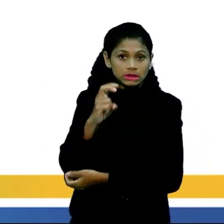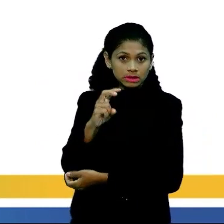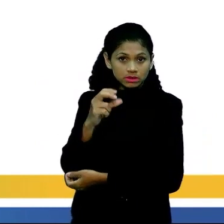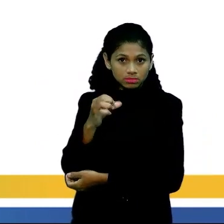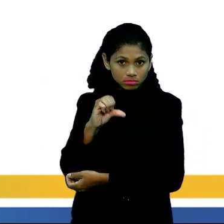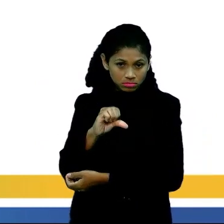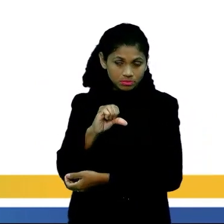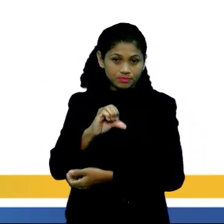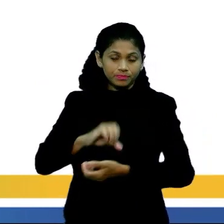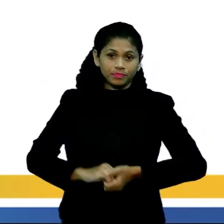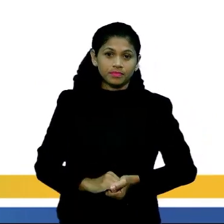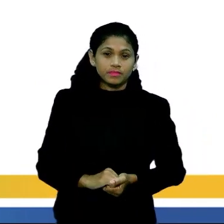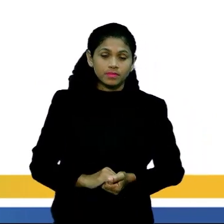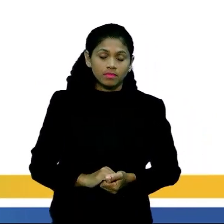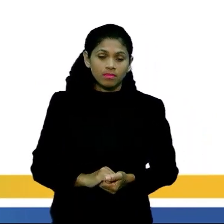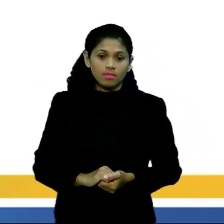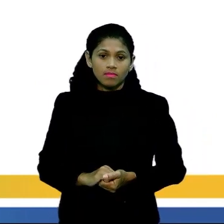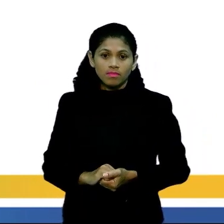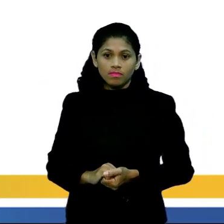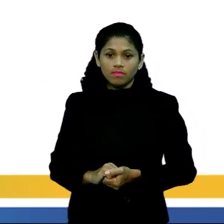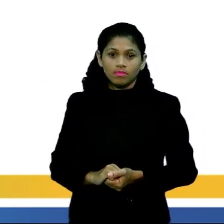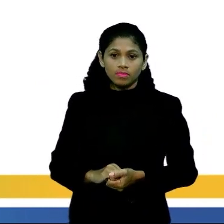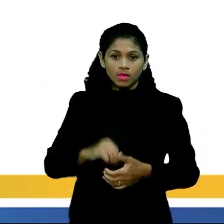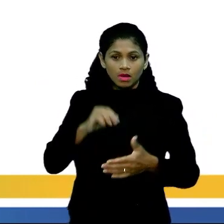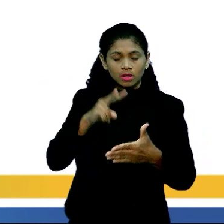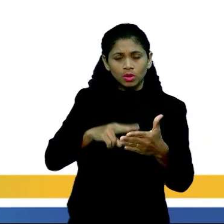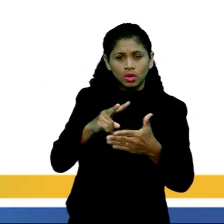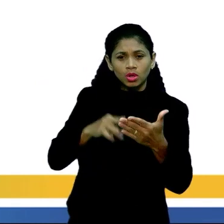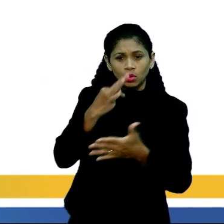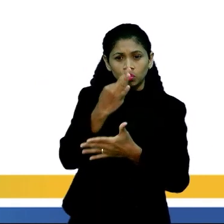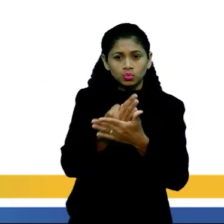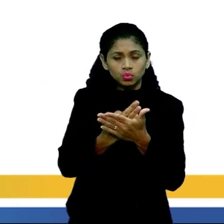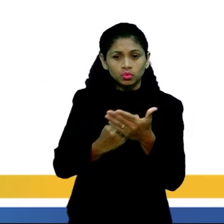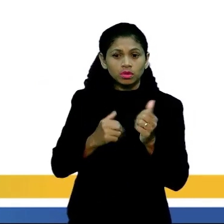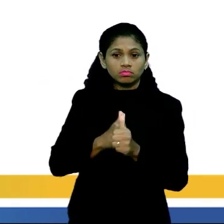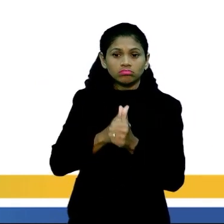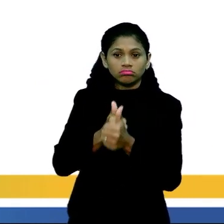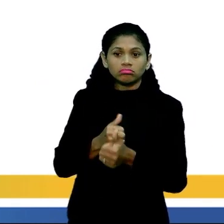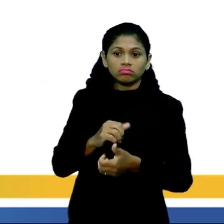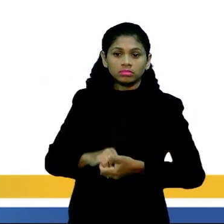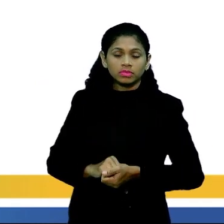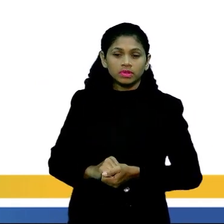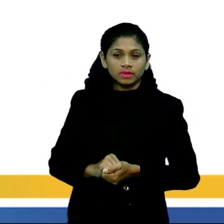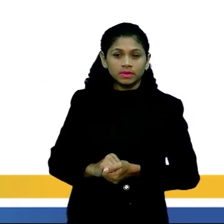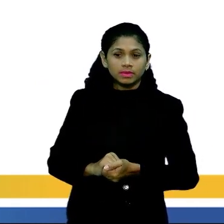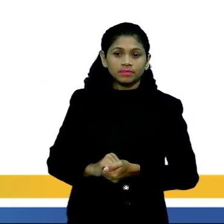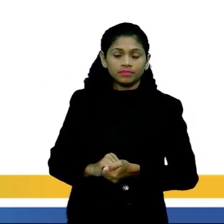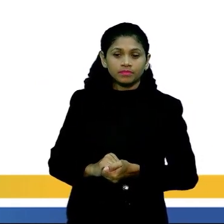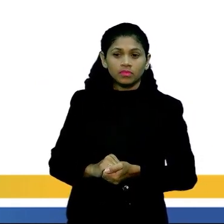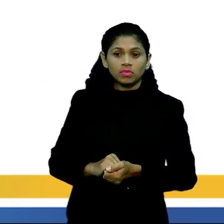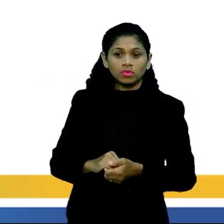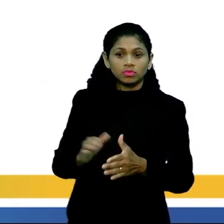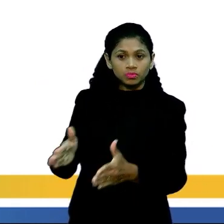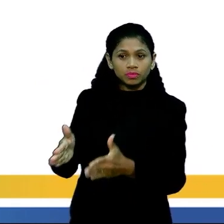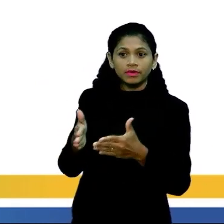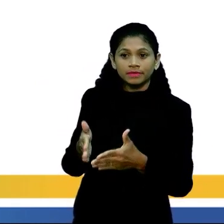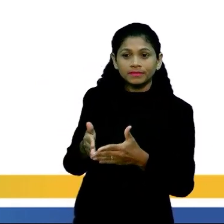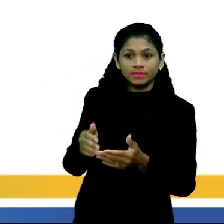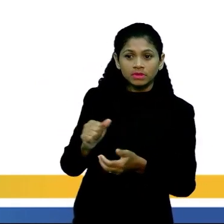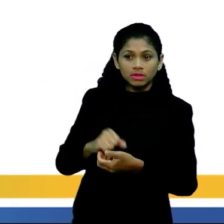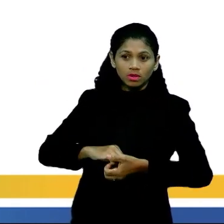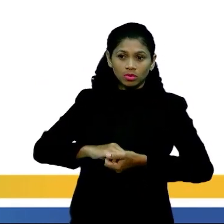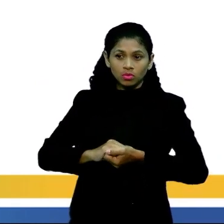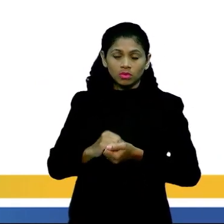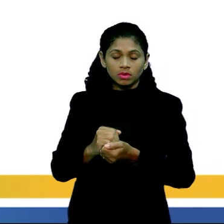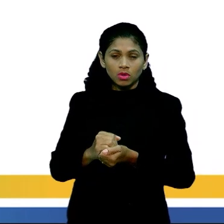Enem, e ela vai nos dizer o seguinte. Leia o texto a seguir. Em visita a uma usina sucroalcooleira, um grupo de estudantes